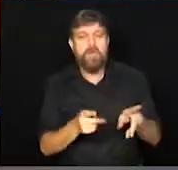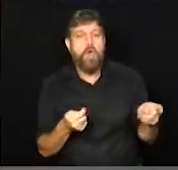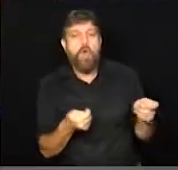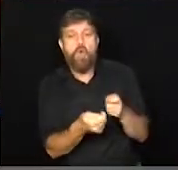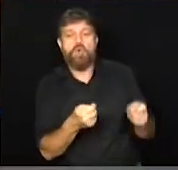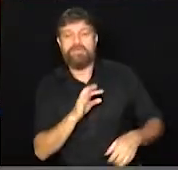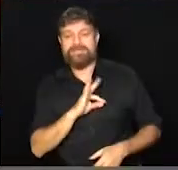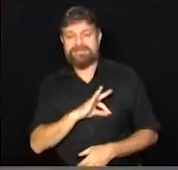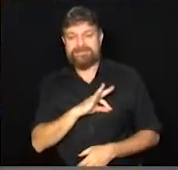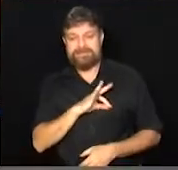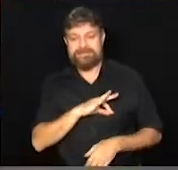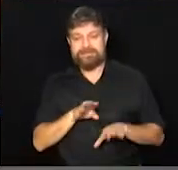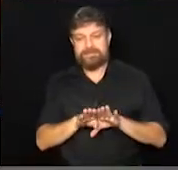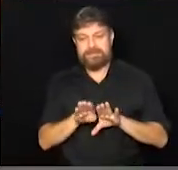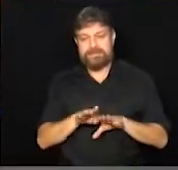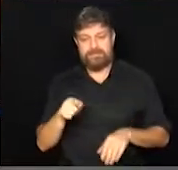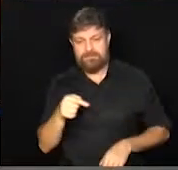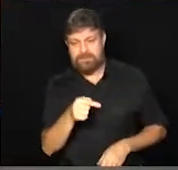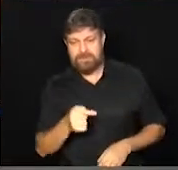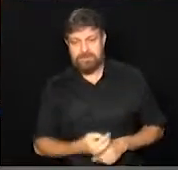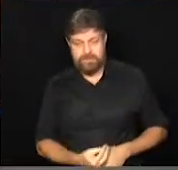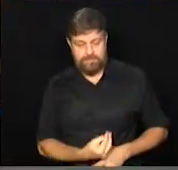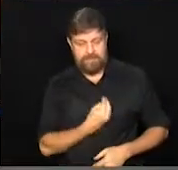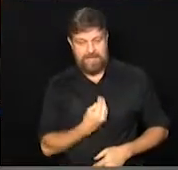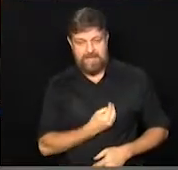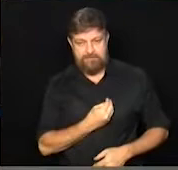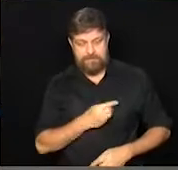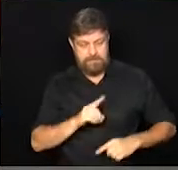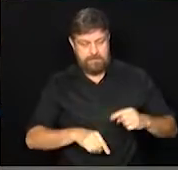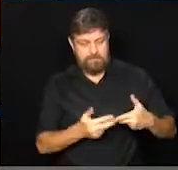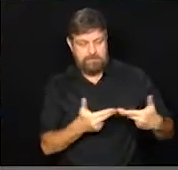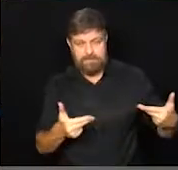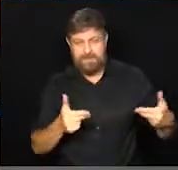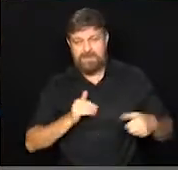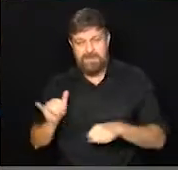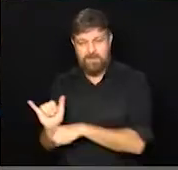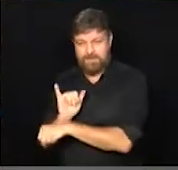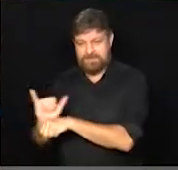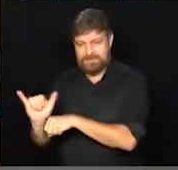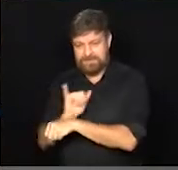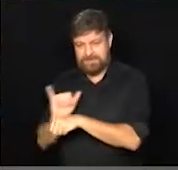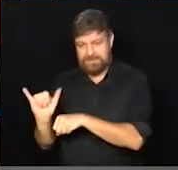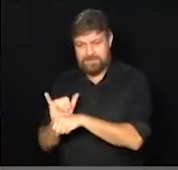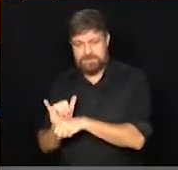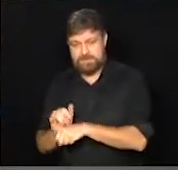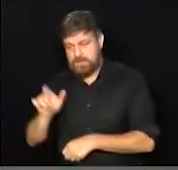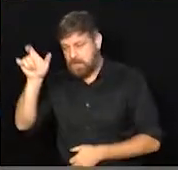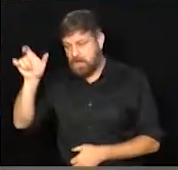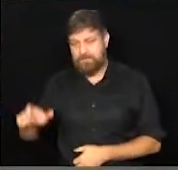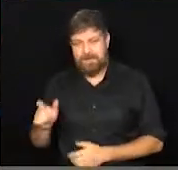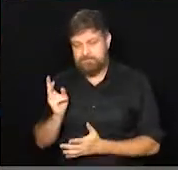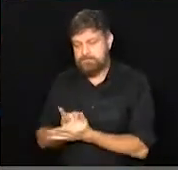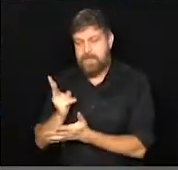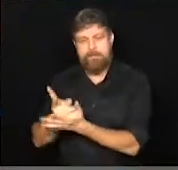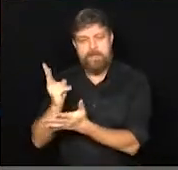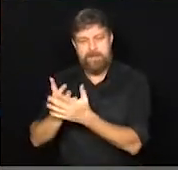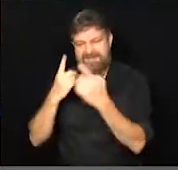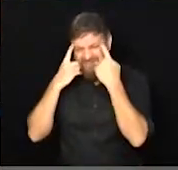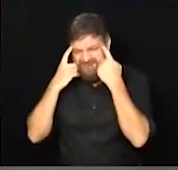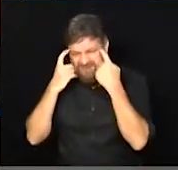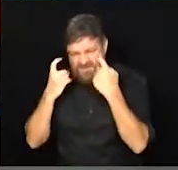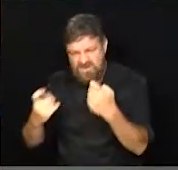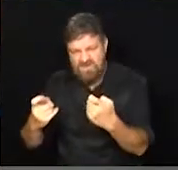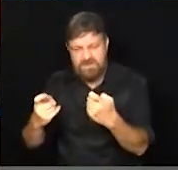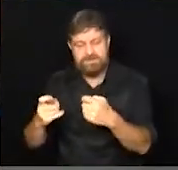renda e a vida material acaba sendo um dos instrumentos para a perpetuação da violência.